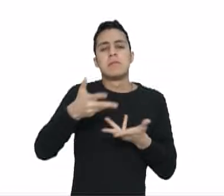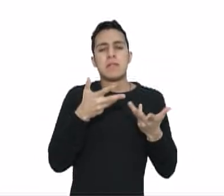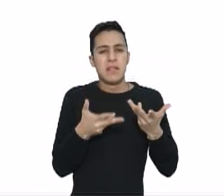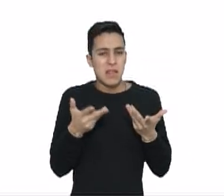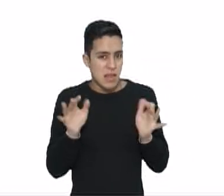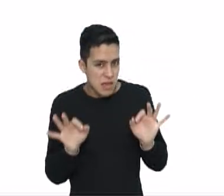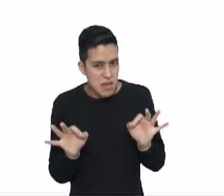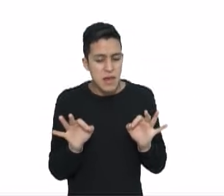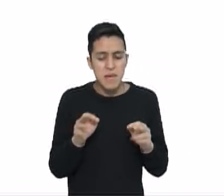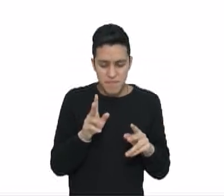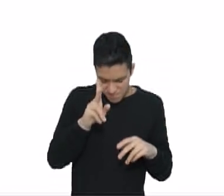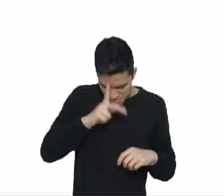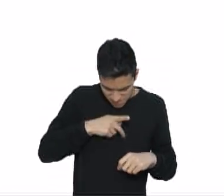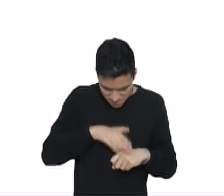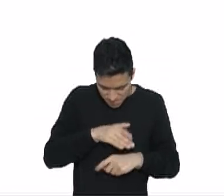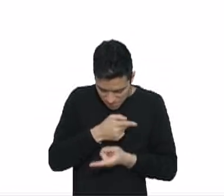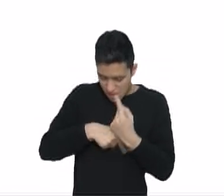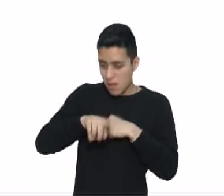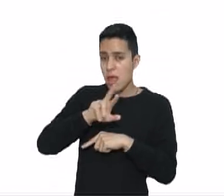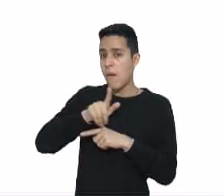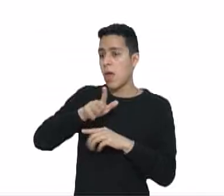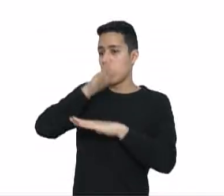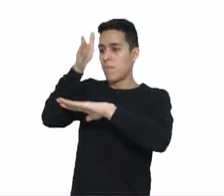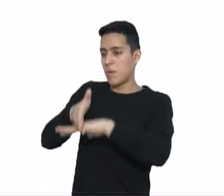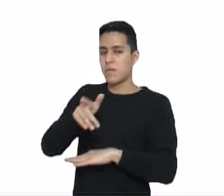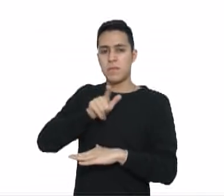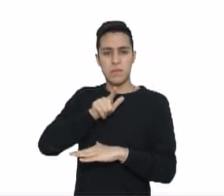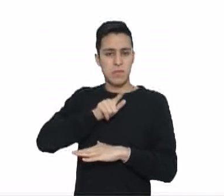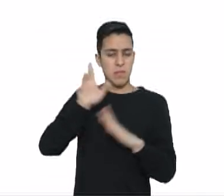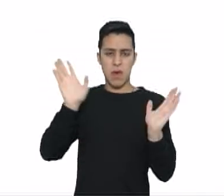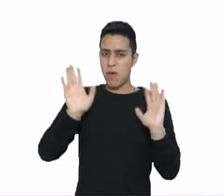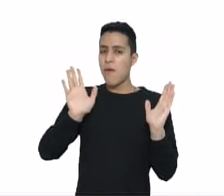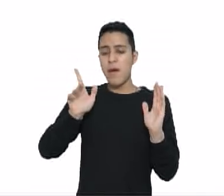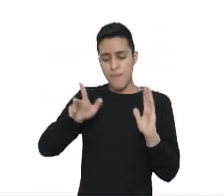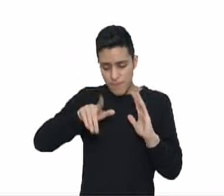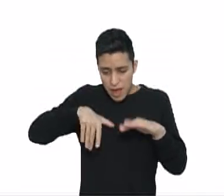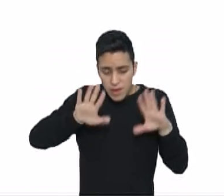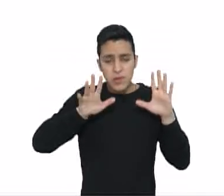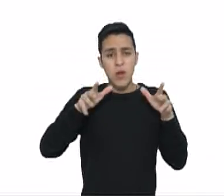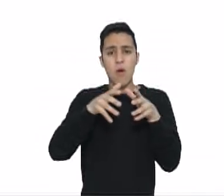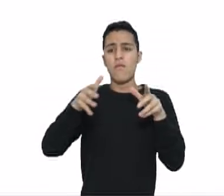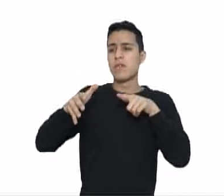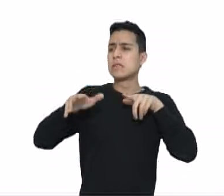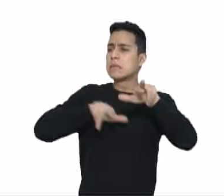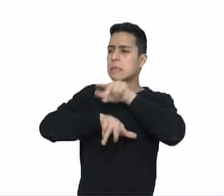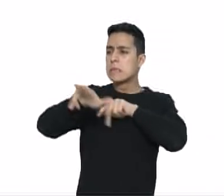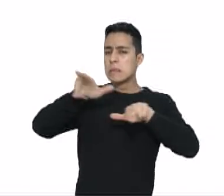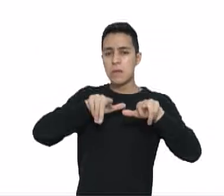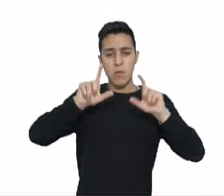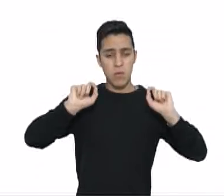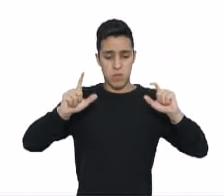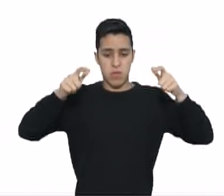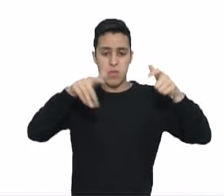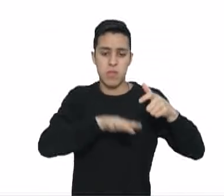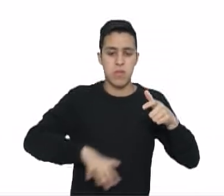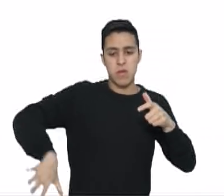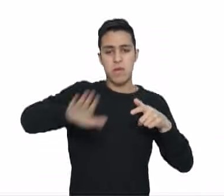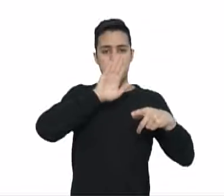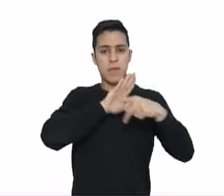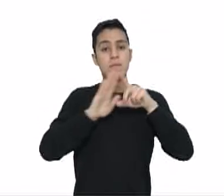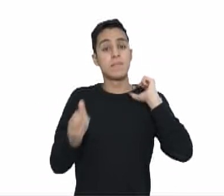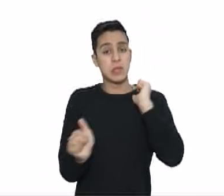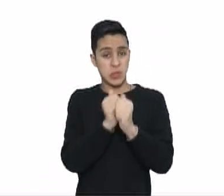lembrando a autossuperação, não a superação do outro, não a eliminação do diferente, mas a convivência com o diferente no campo